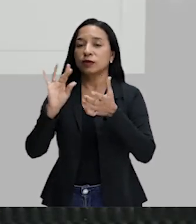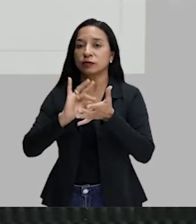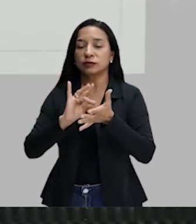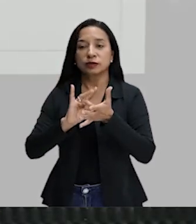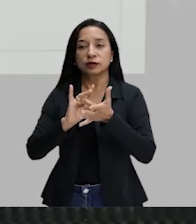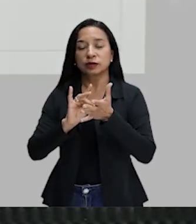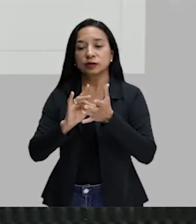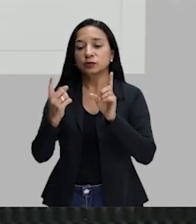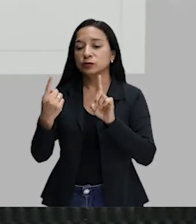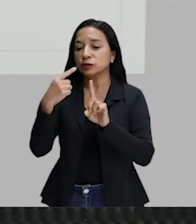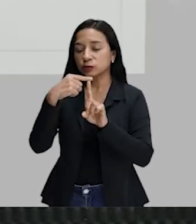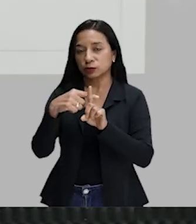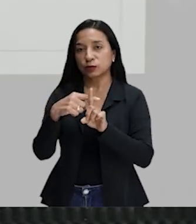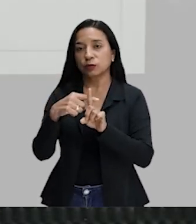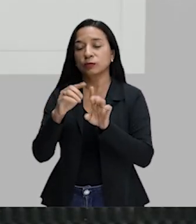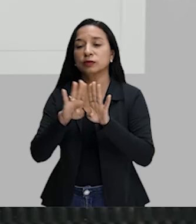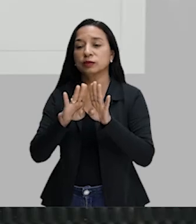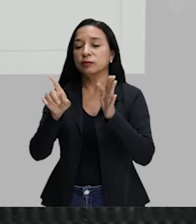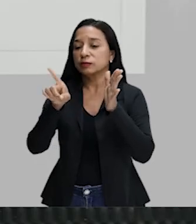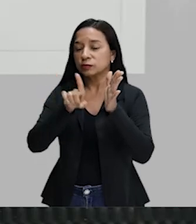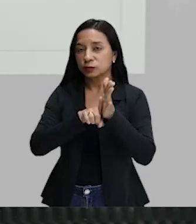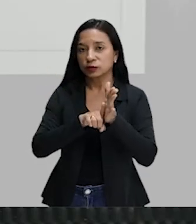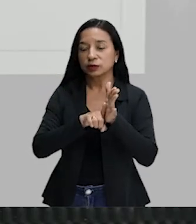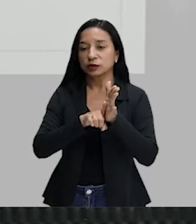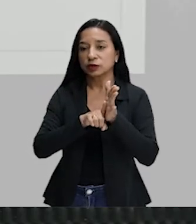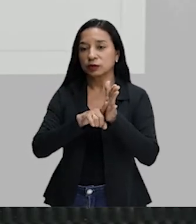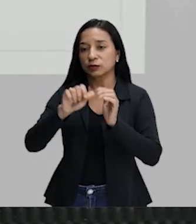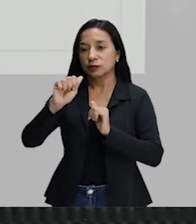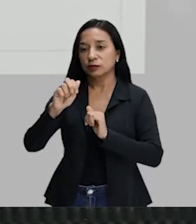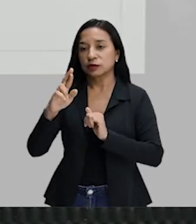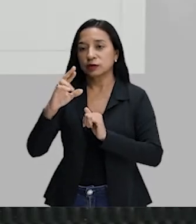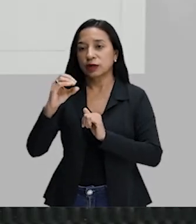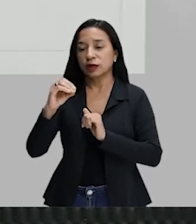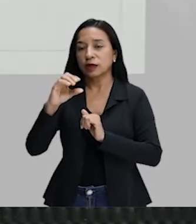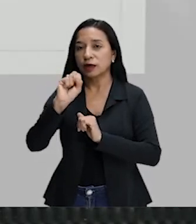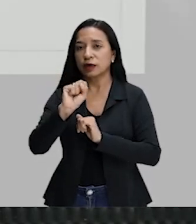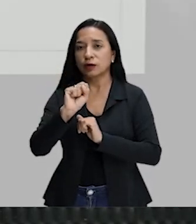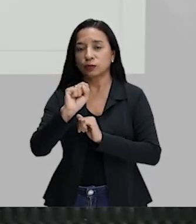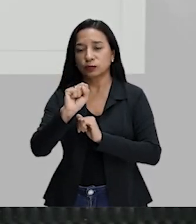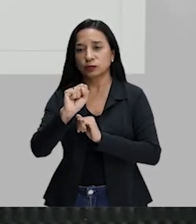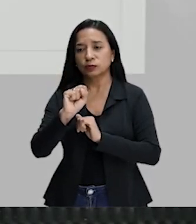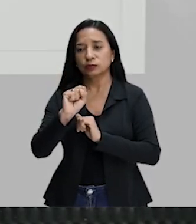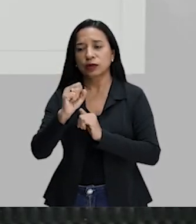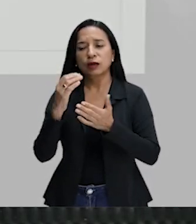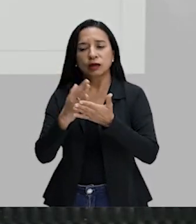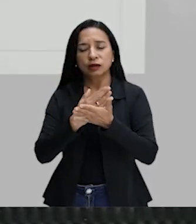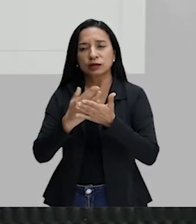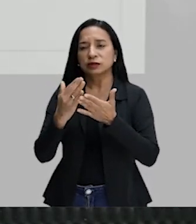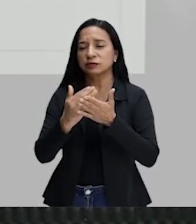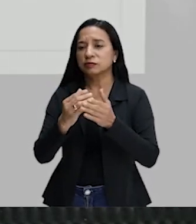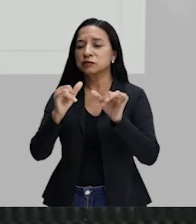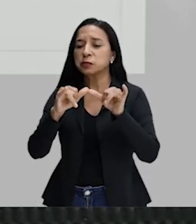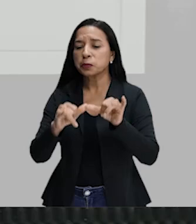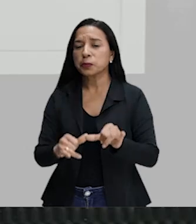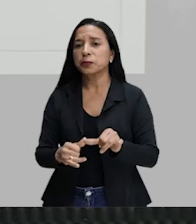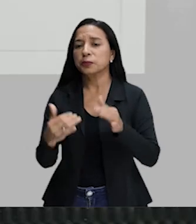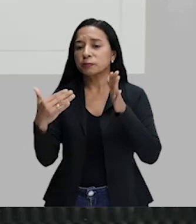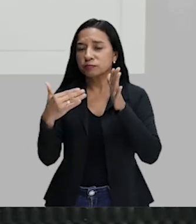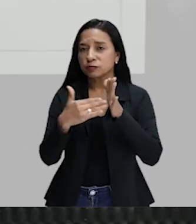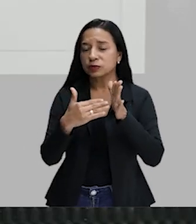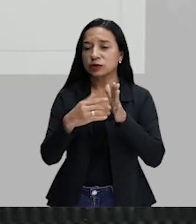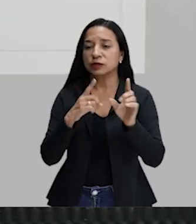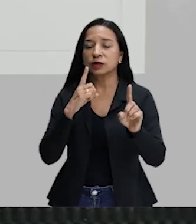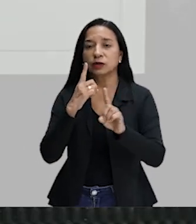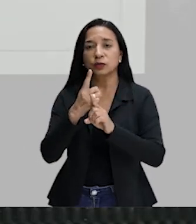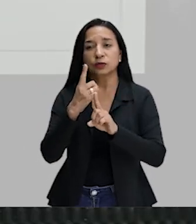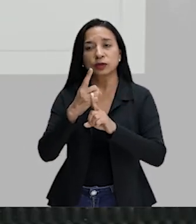só da soma, como da subtração de arcos. Porque às vezes você fica limitado a encontrar, por exemplo, o